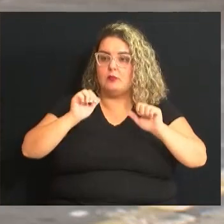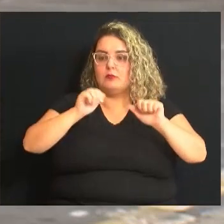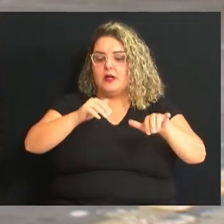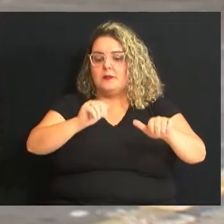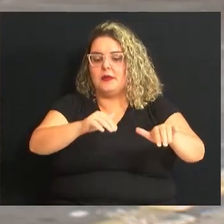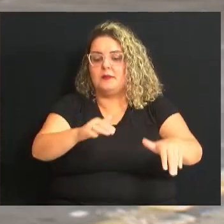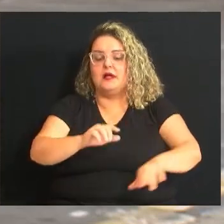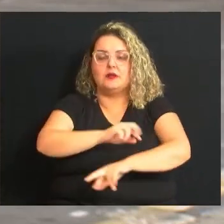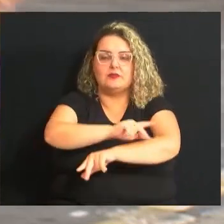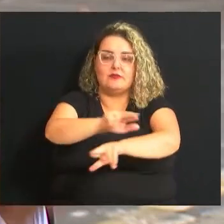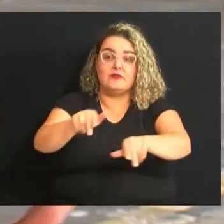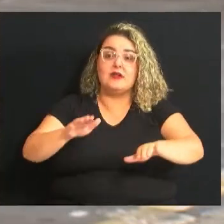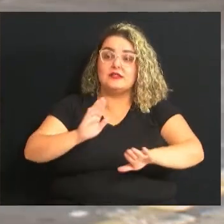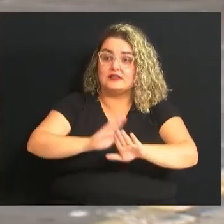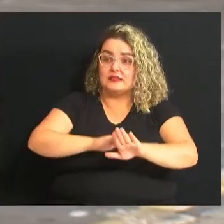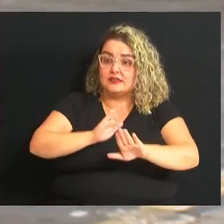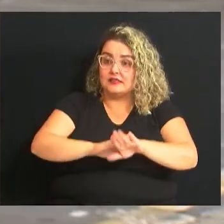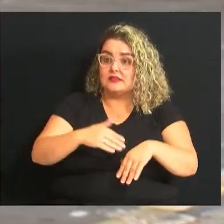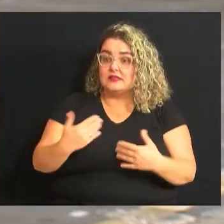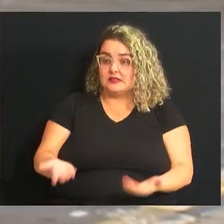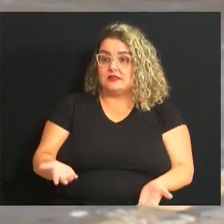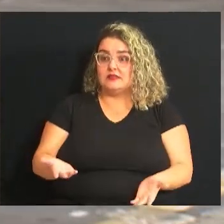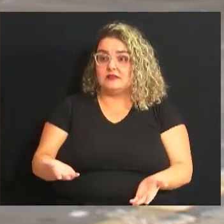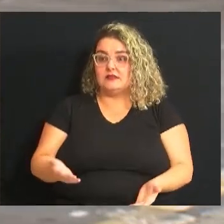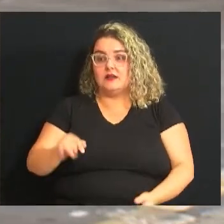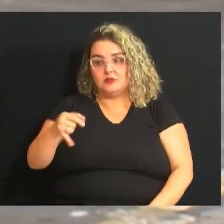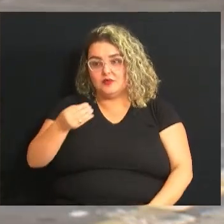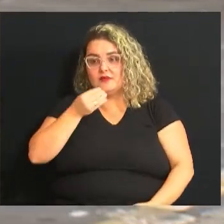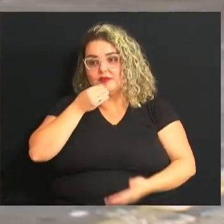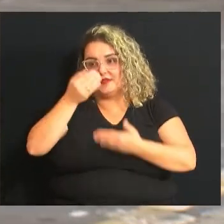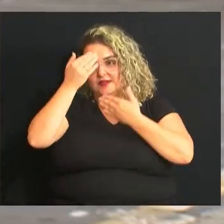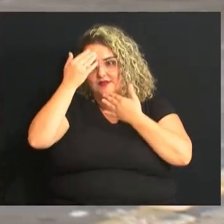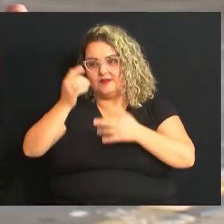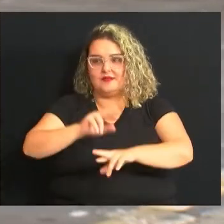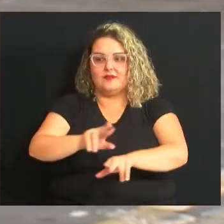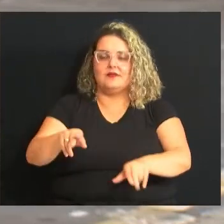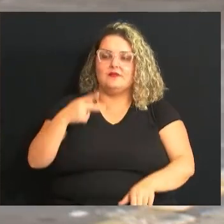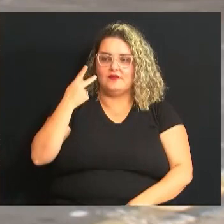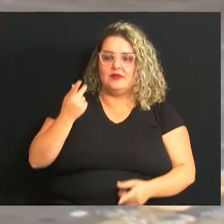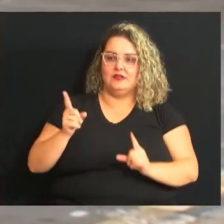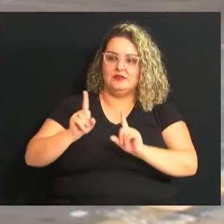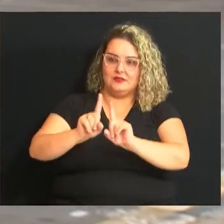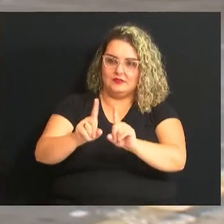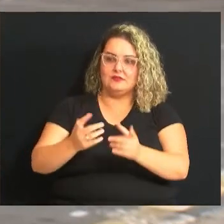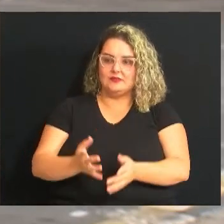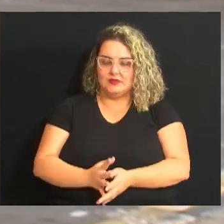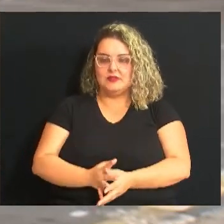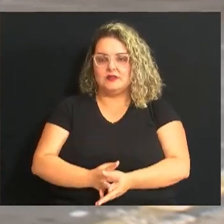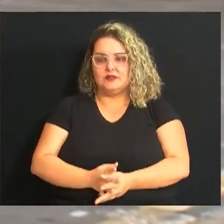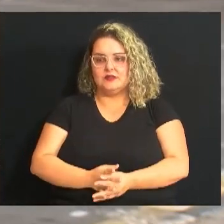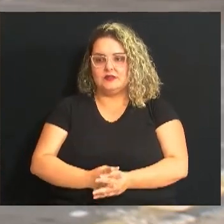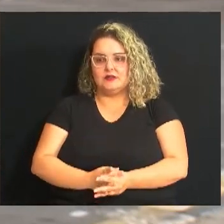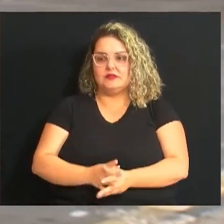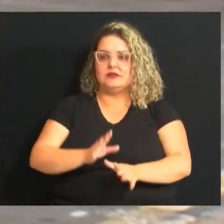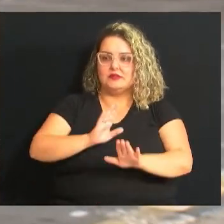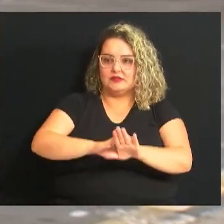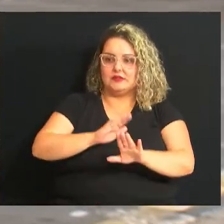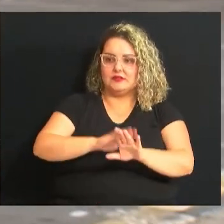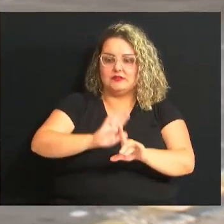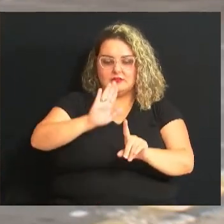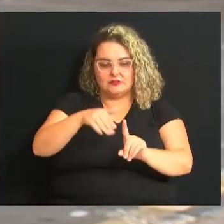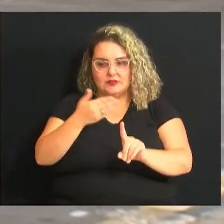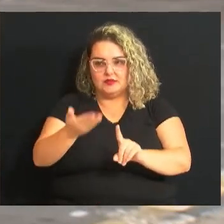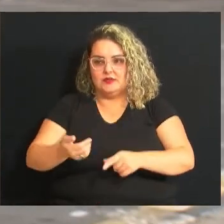celebrando, marchando, com várias atividades. Aproveito para agradecer aí vários vereadores que acompanharam as